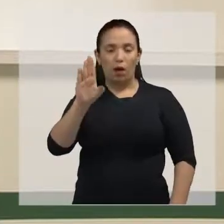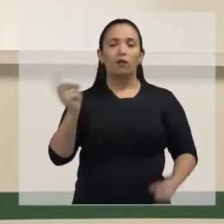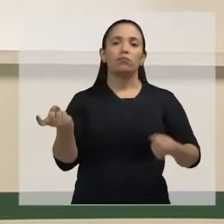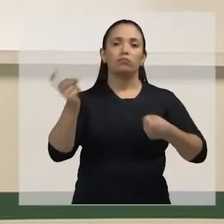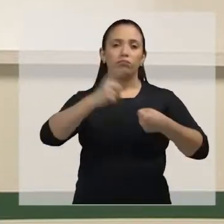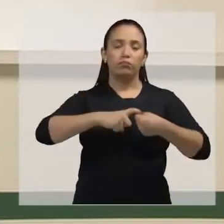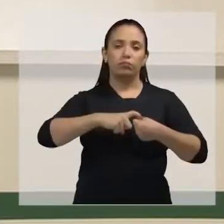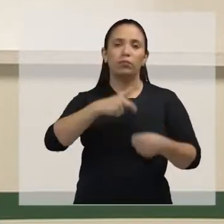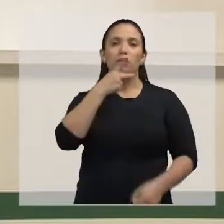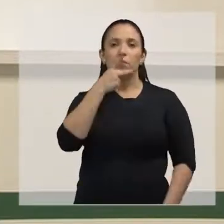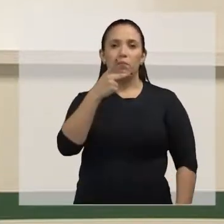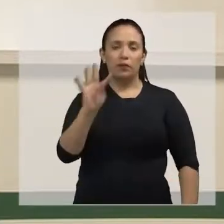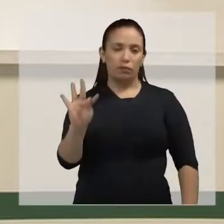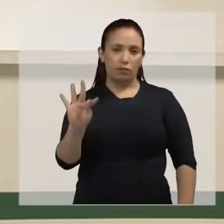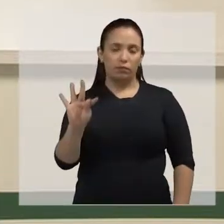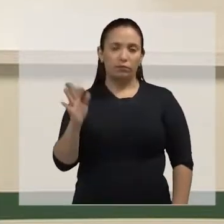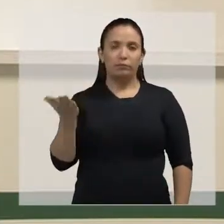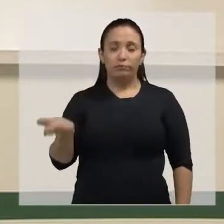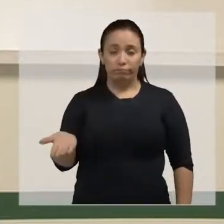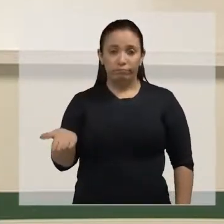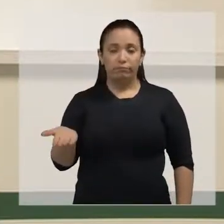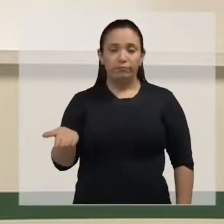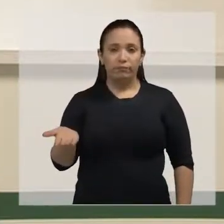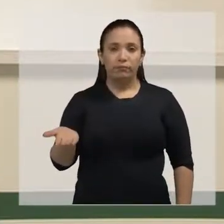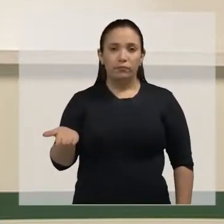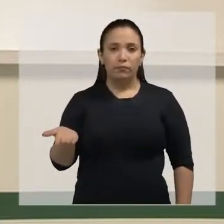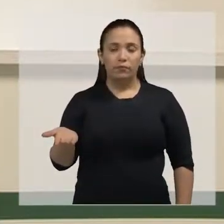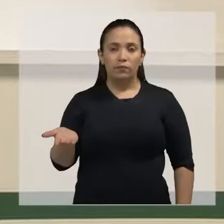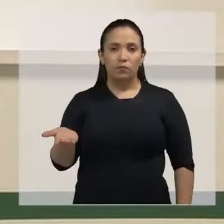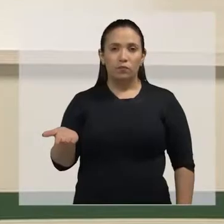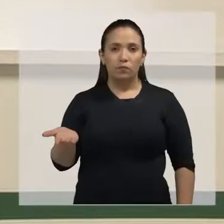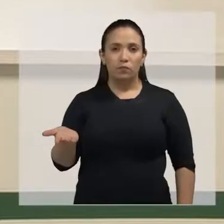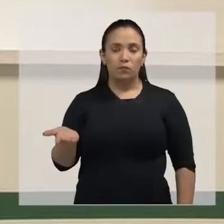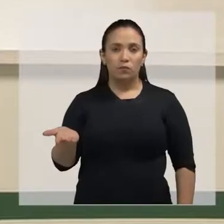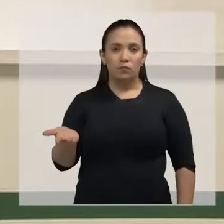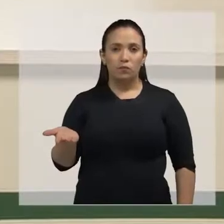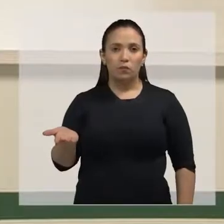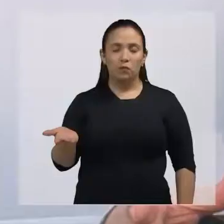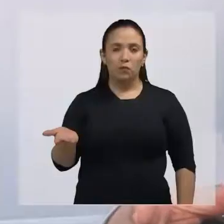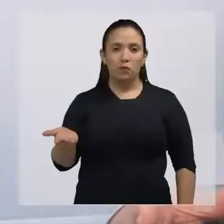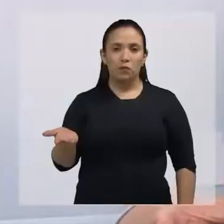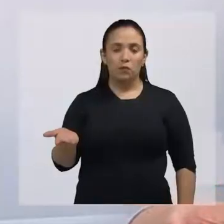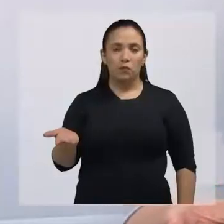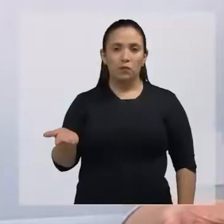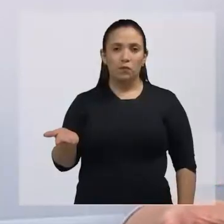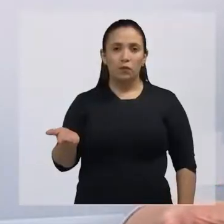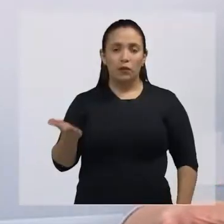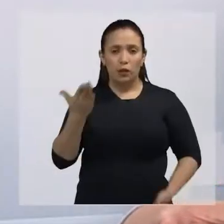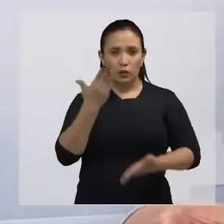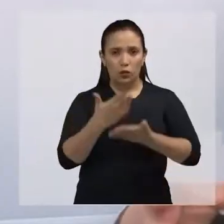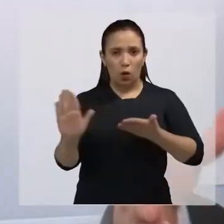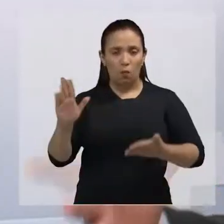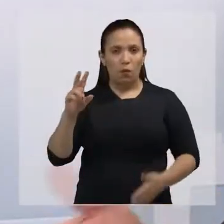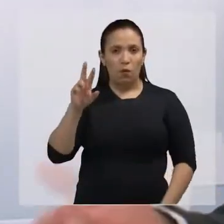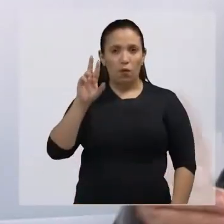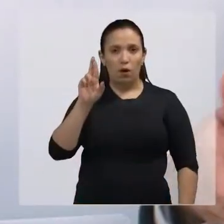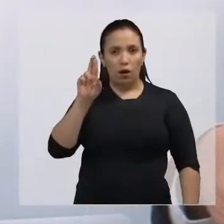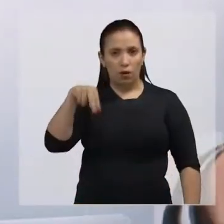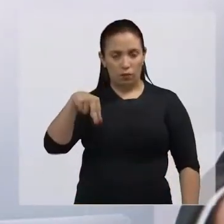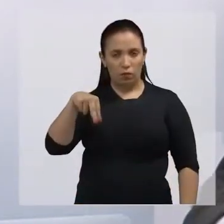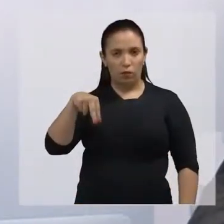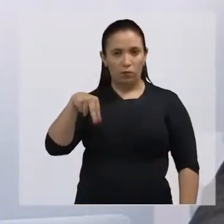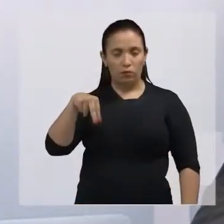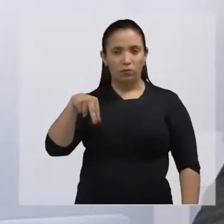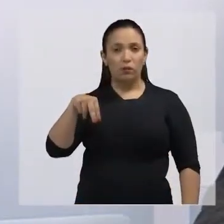aliado. Flávio Dino, né? Exatamente. Então você cria... Aí você só sobrou o Rio Grande do Norte? Interessante.